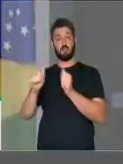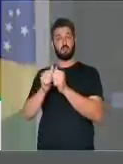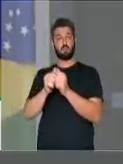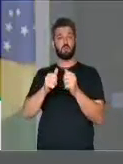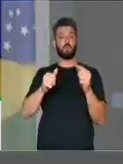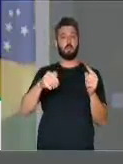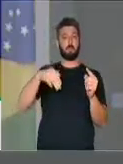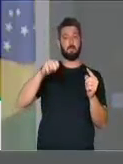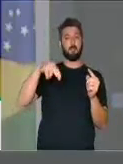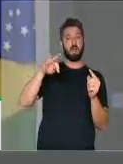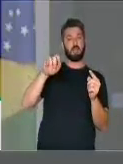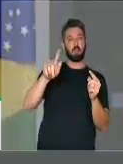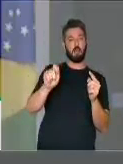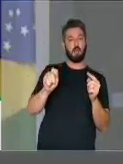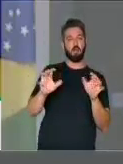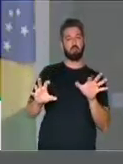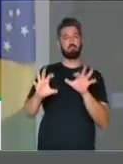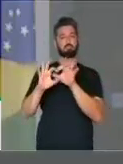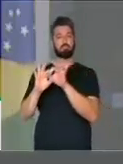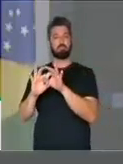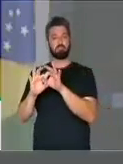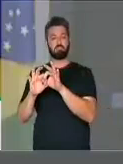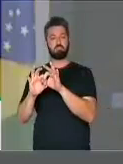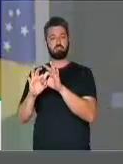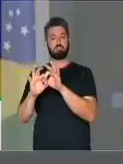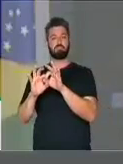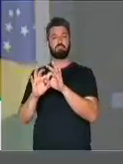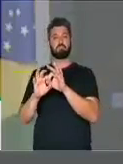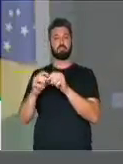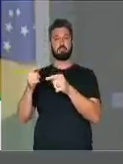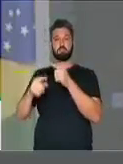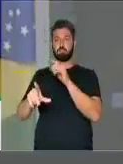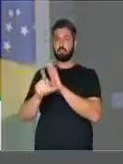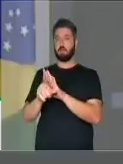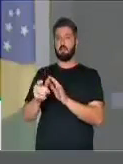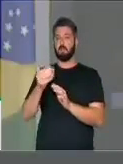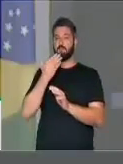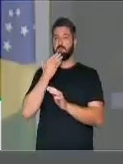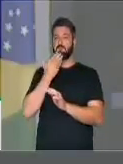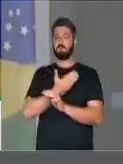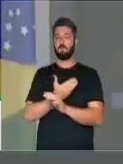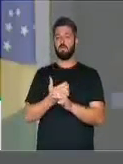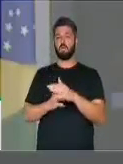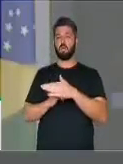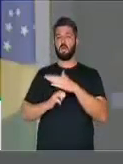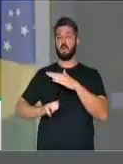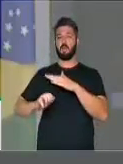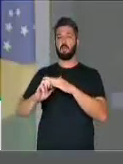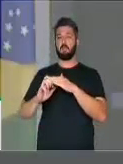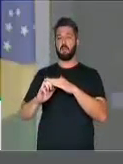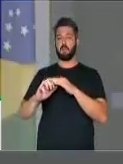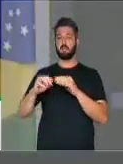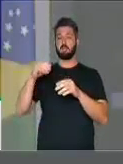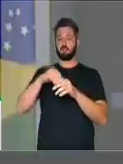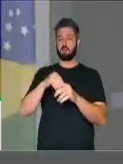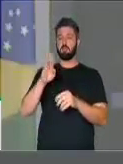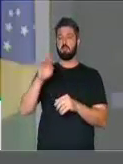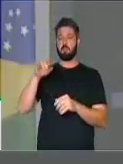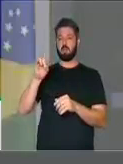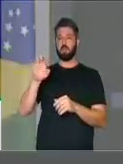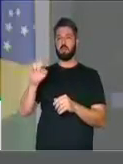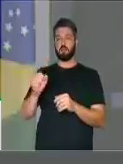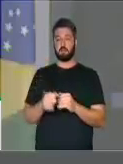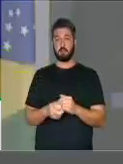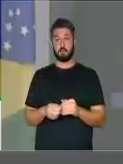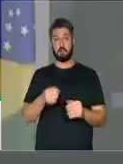Mantega haviam se associado ilicitamente para favorecer a empresa no BNDES. E